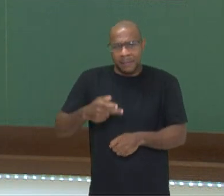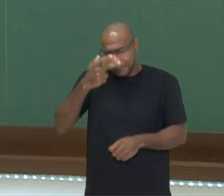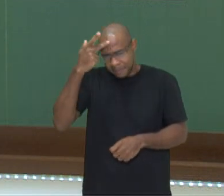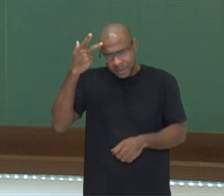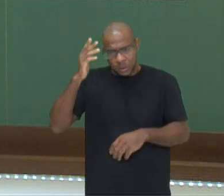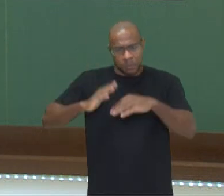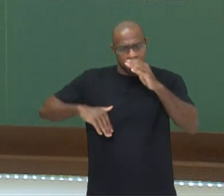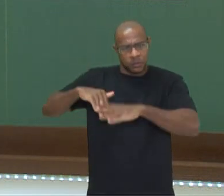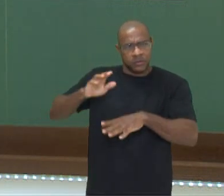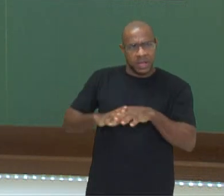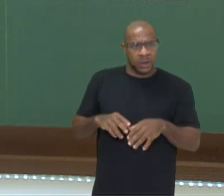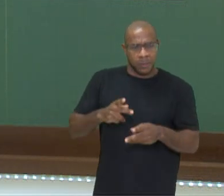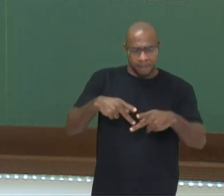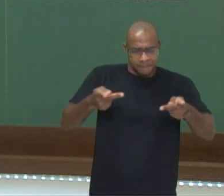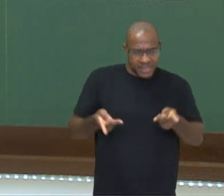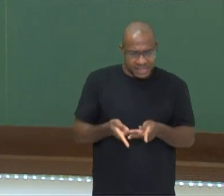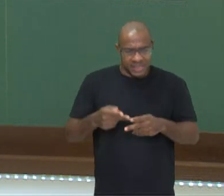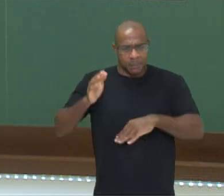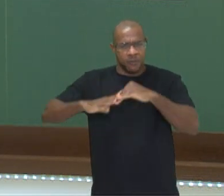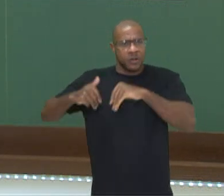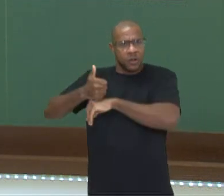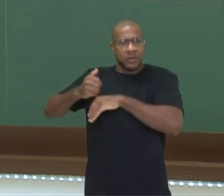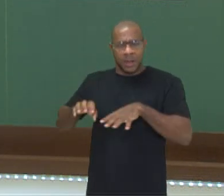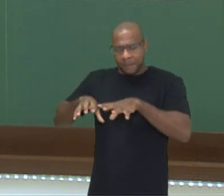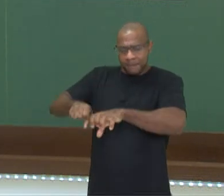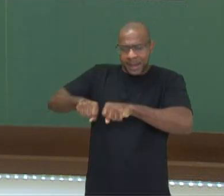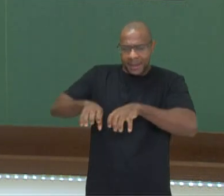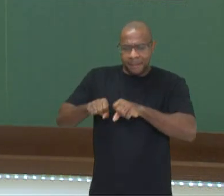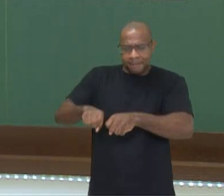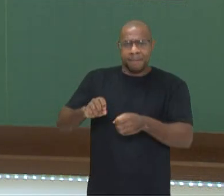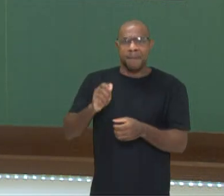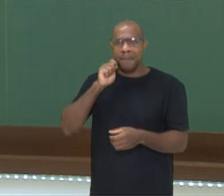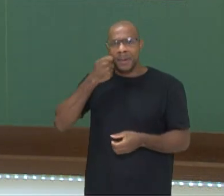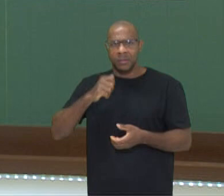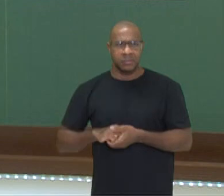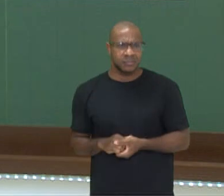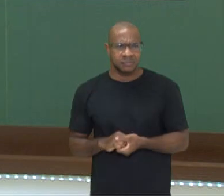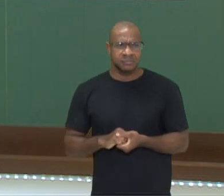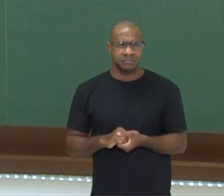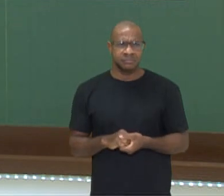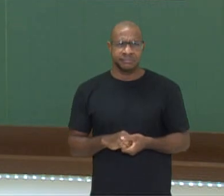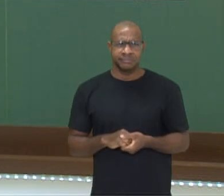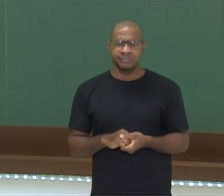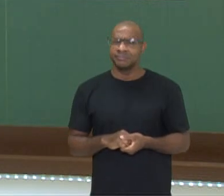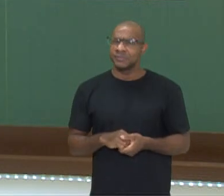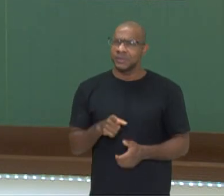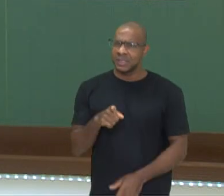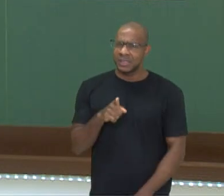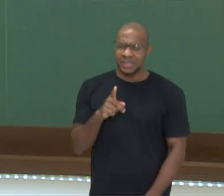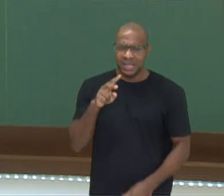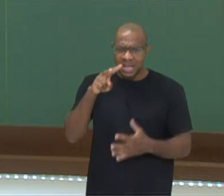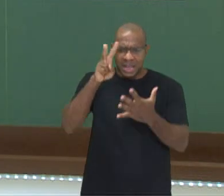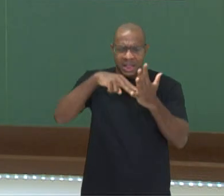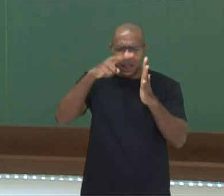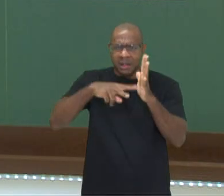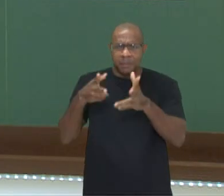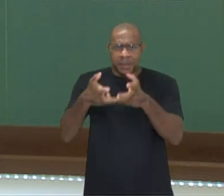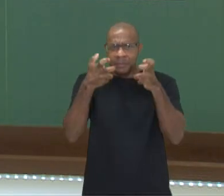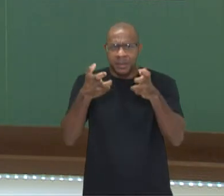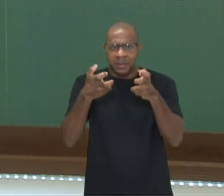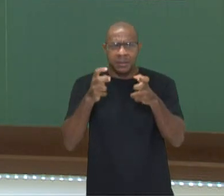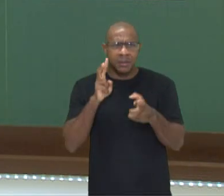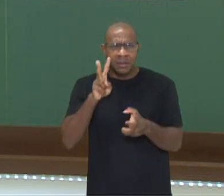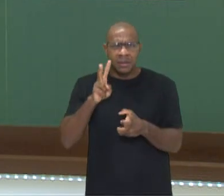em dúvida, não consigo lembrar. Primeiro, você ouviu, quando lemos o texto, a